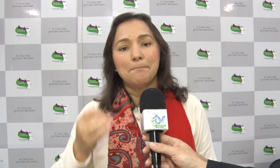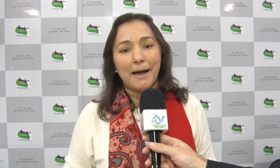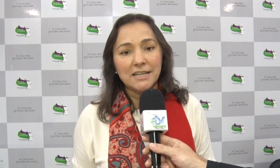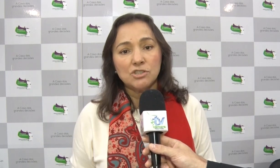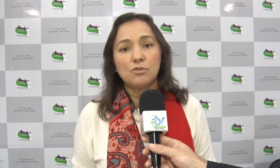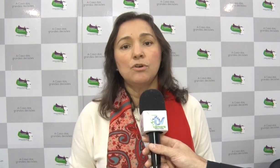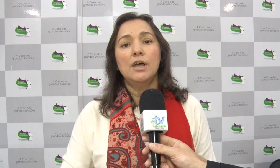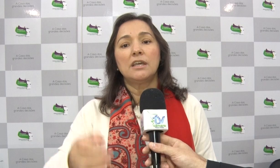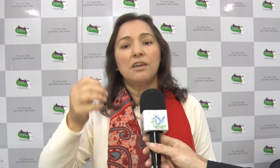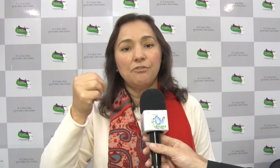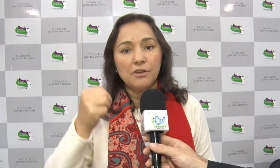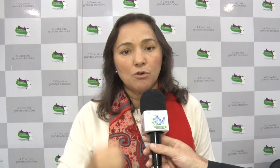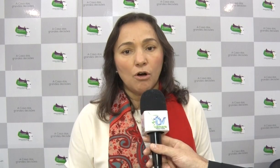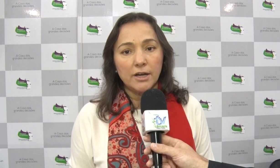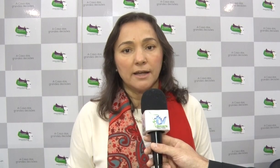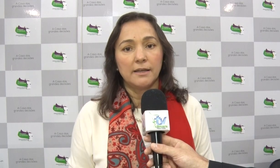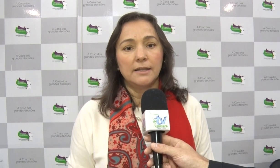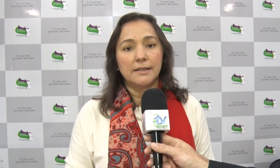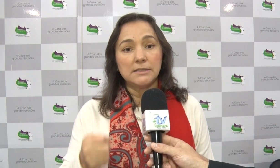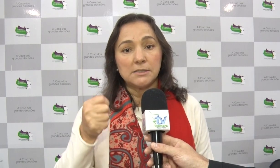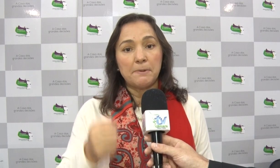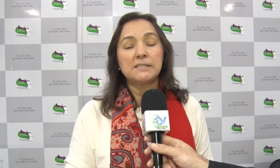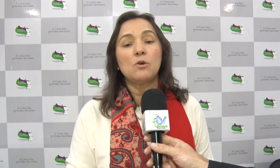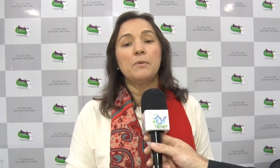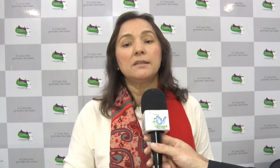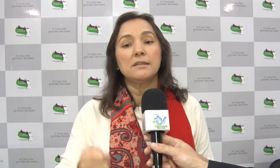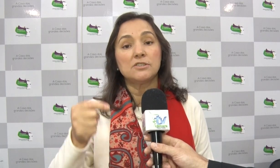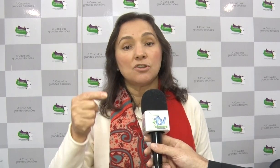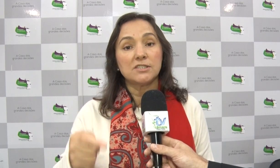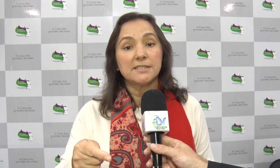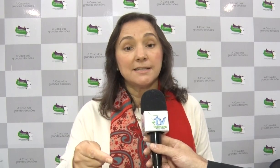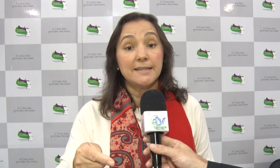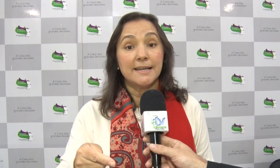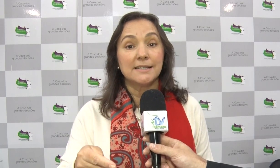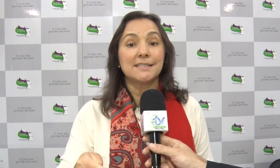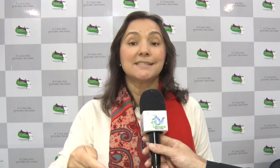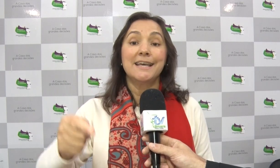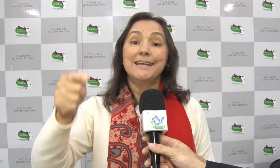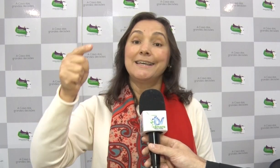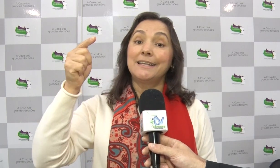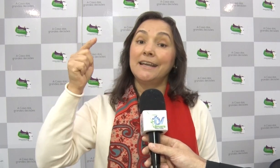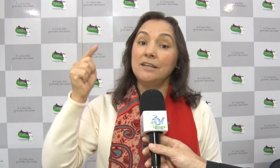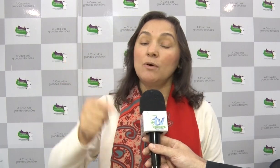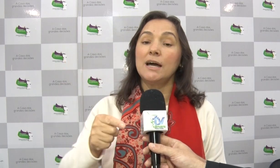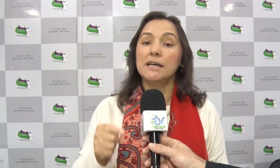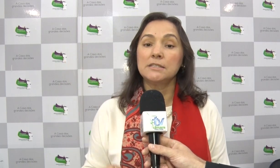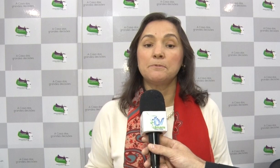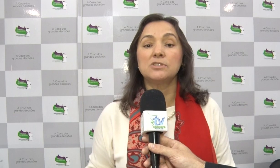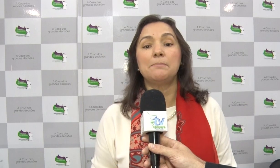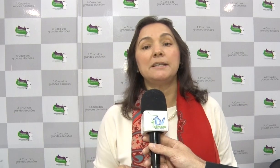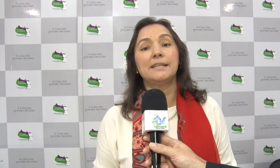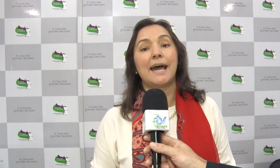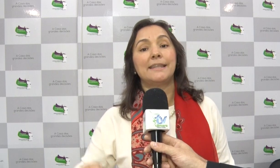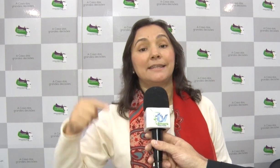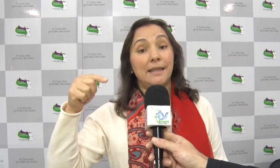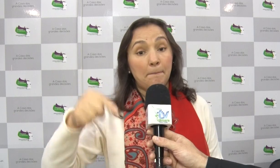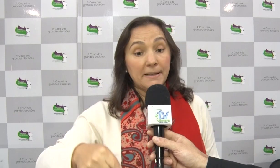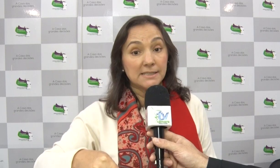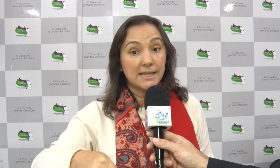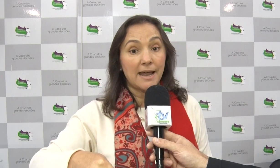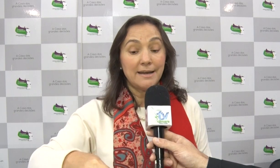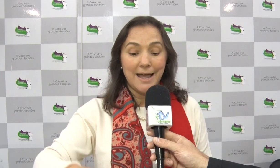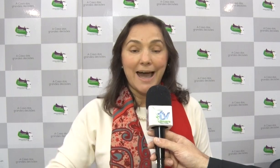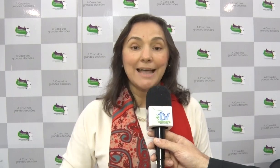negacionismo climático que vigora, especialmente nas nossas lideranças, que teriam a responsabilidade